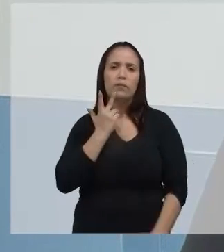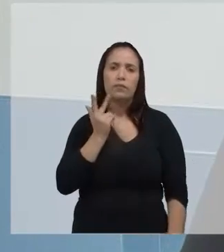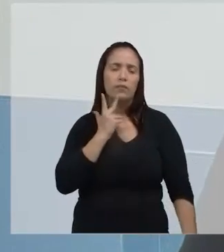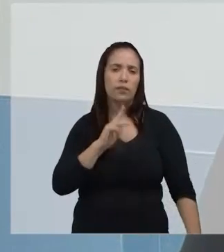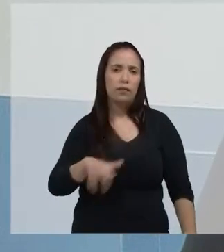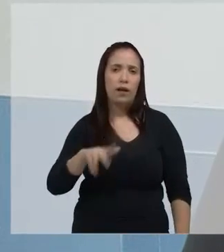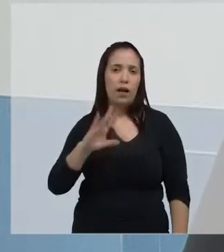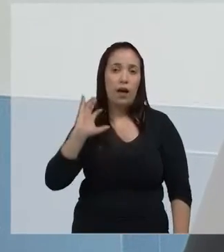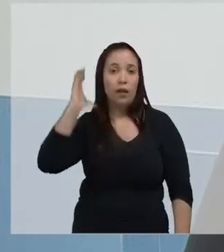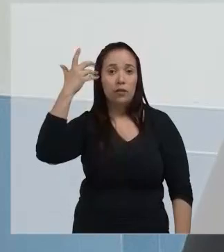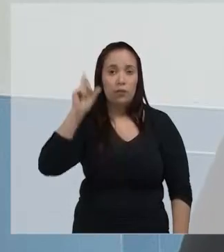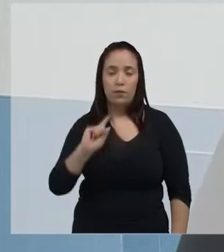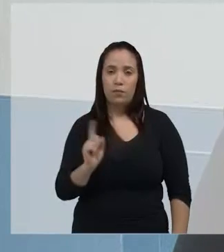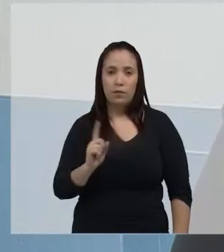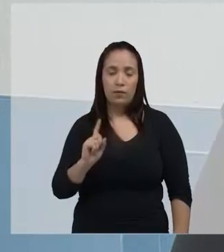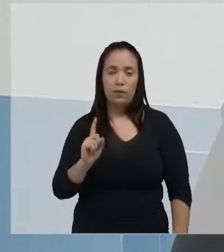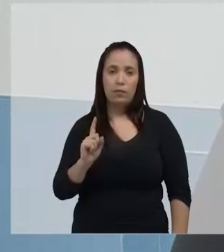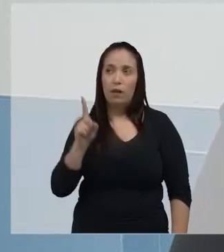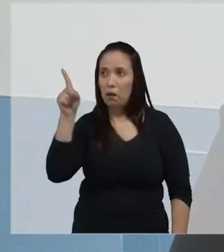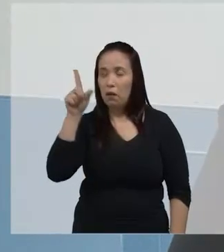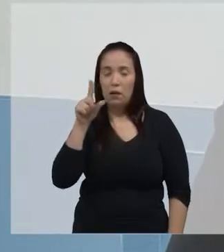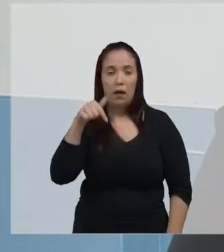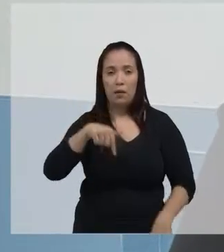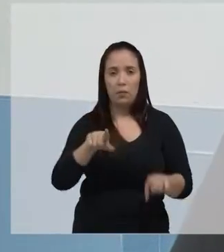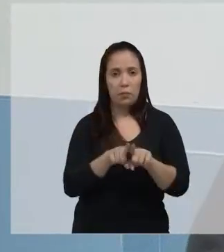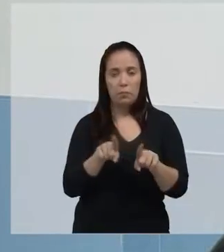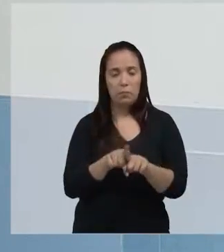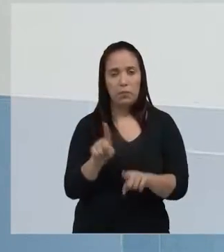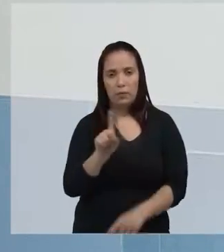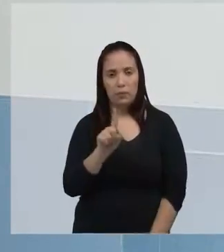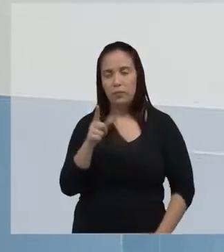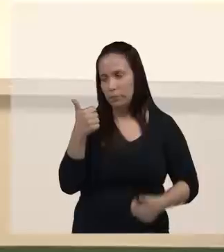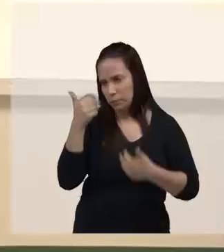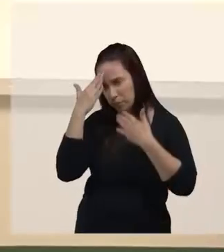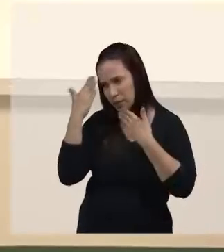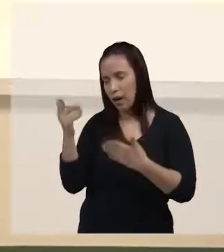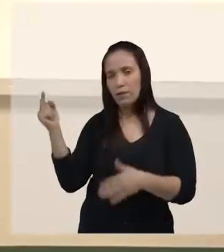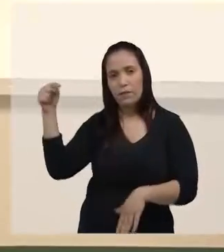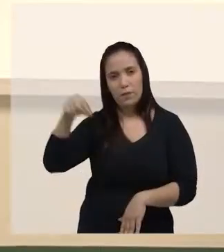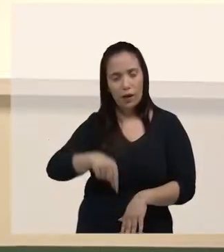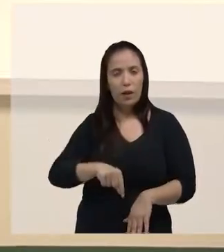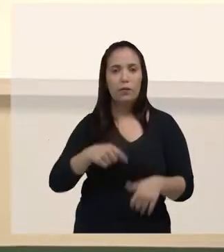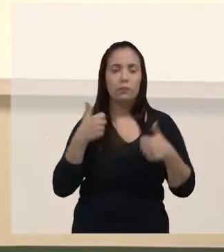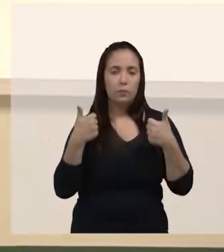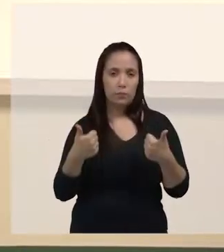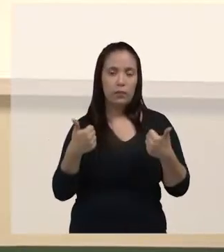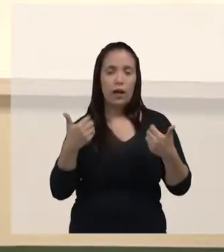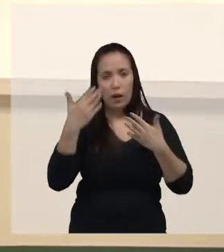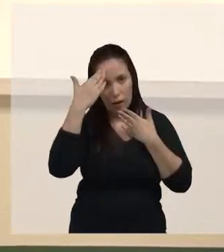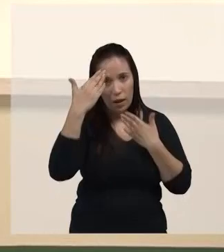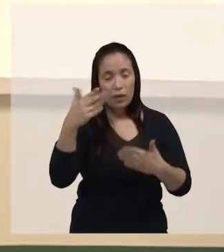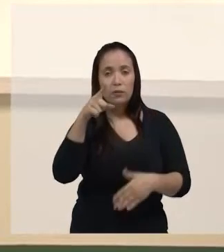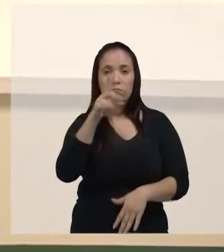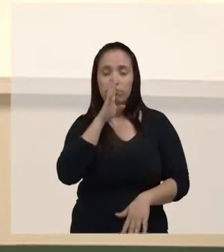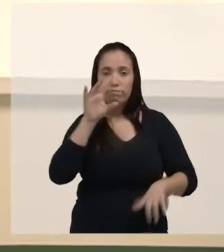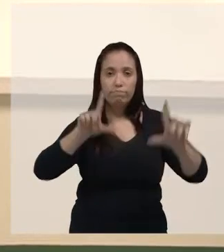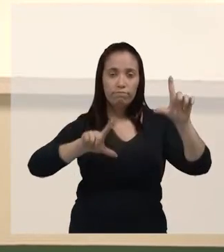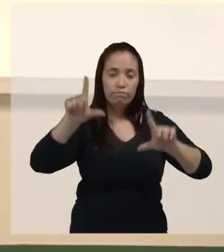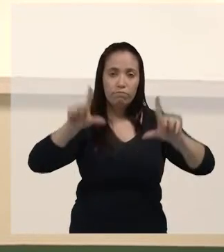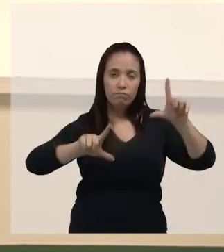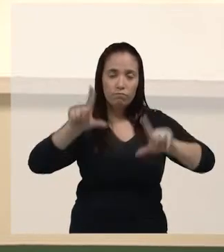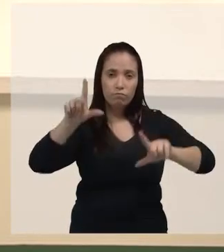porque não resolveu lá não, muito menos resolverá aqui. Luiz, obrigado. Eu que agradeço, Carlinhos. Temos tempo mais de nada. Agradecer a você,